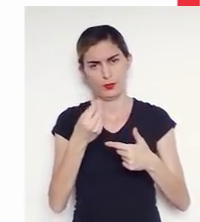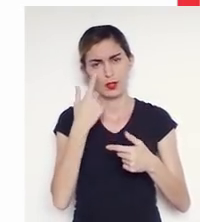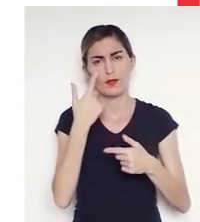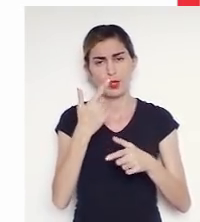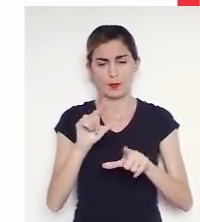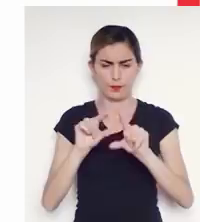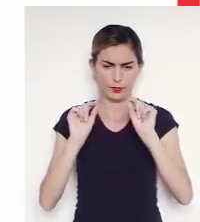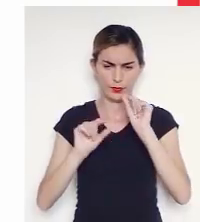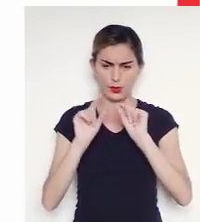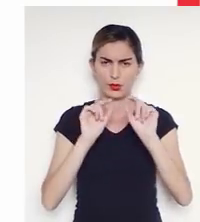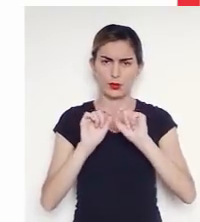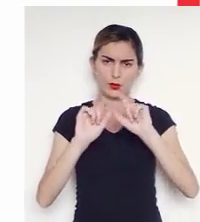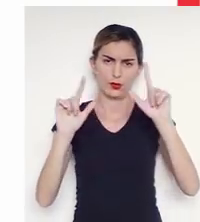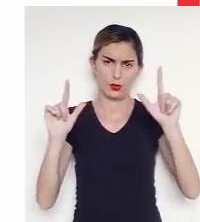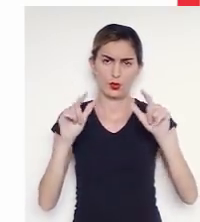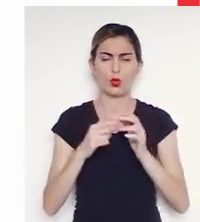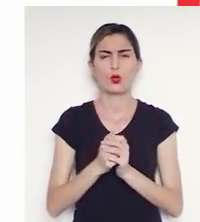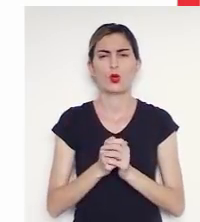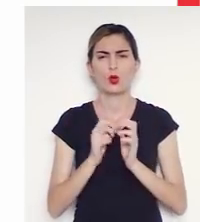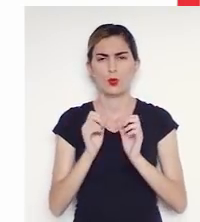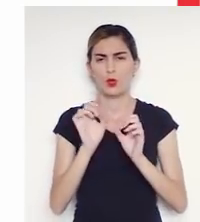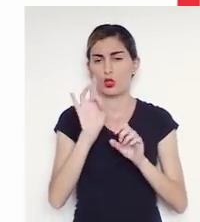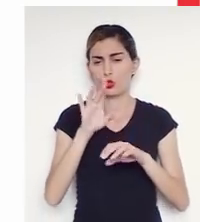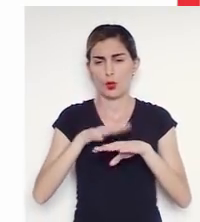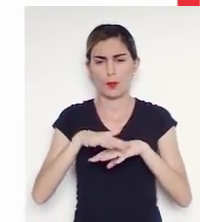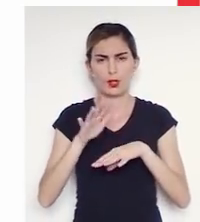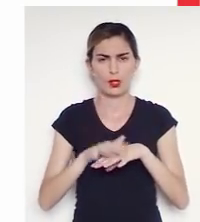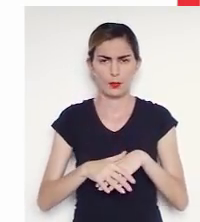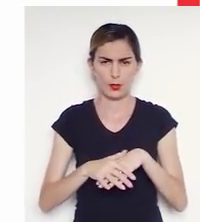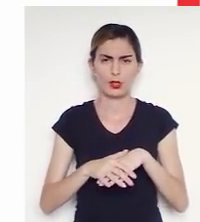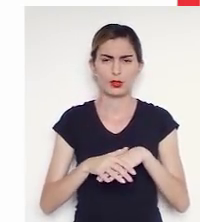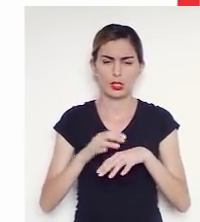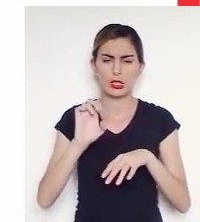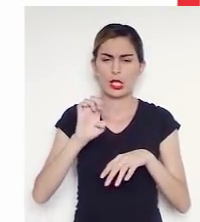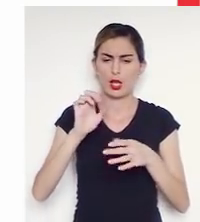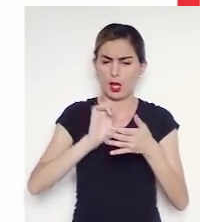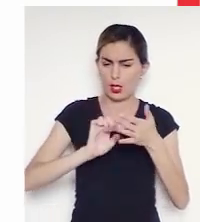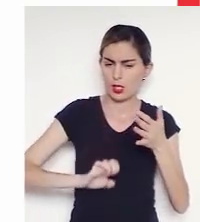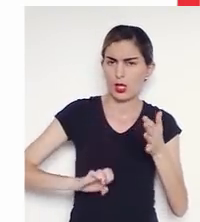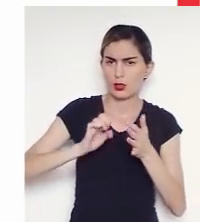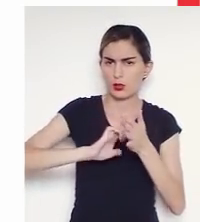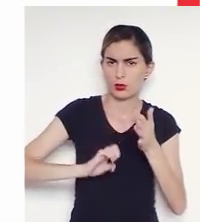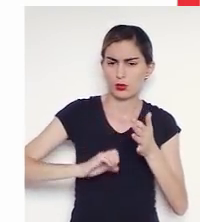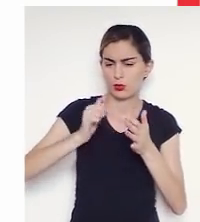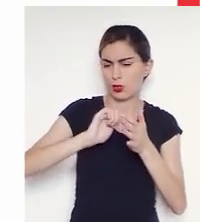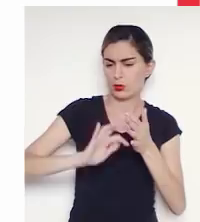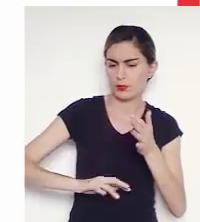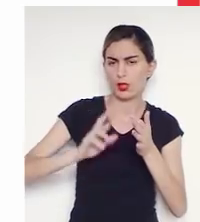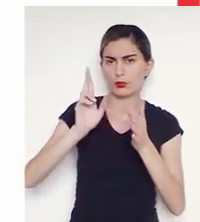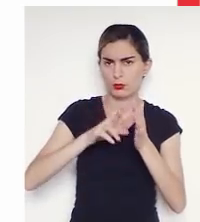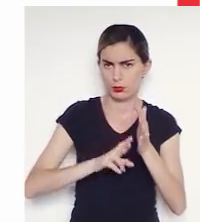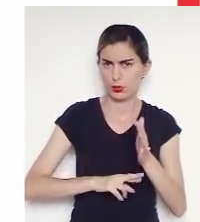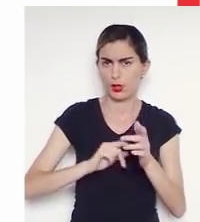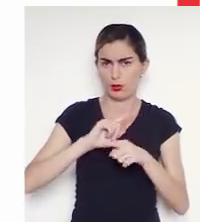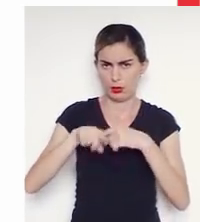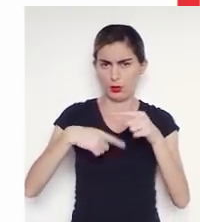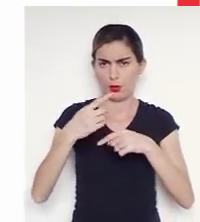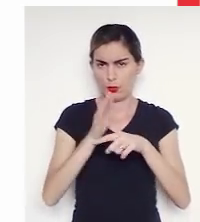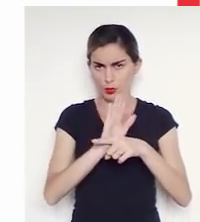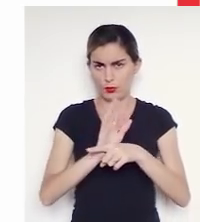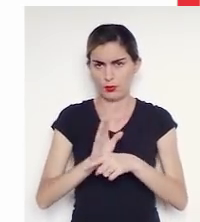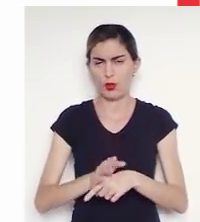pode verificar lá no portal Só Matemática. Tem uns exercícios lá e eu gostaria que você pudesse, depois